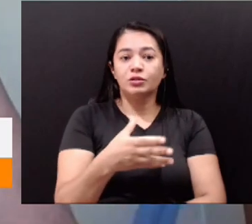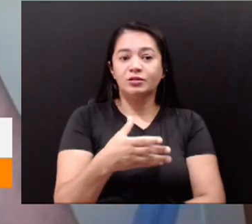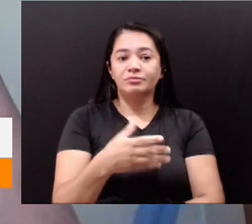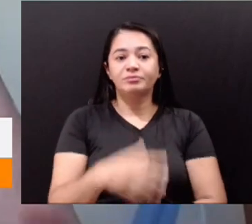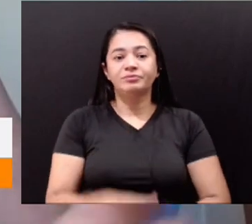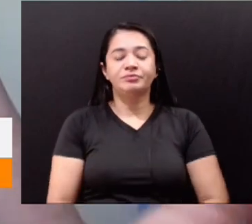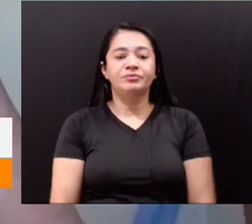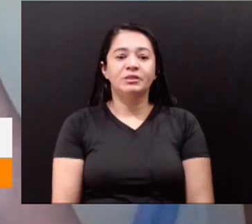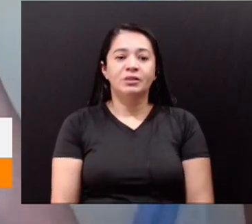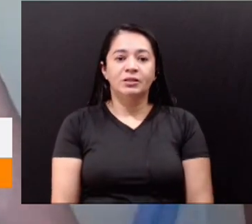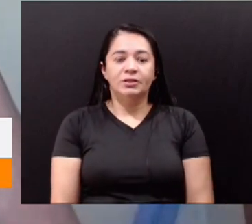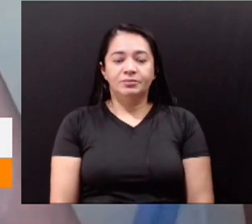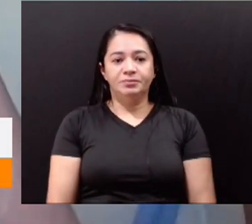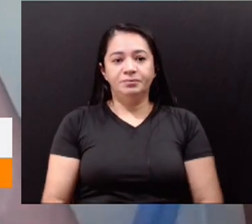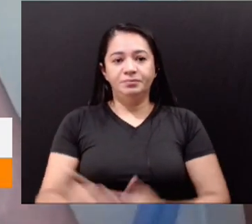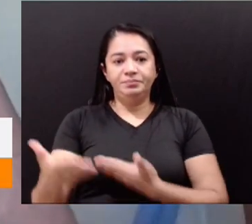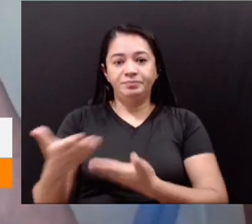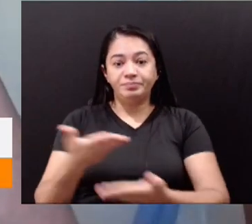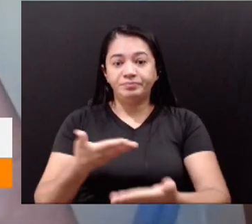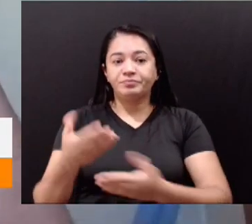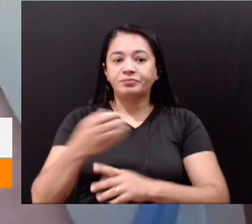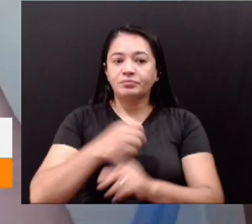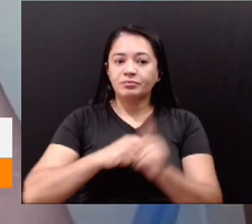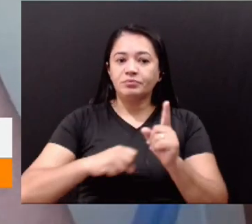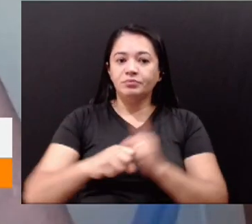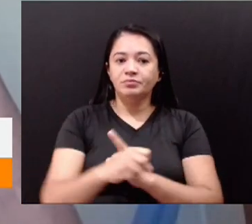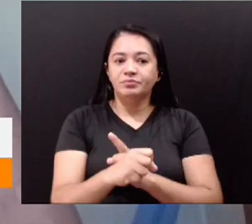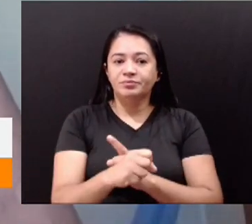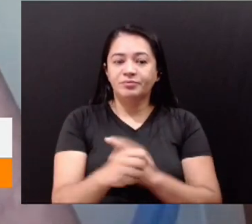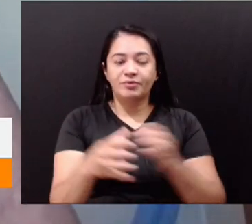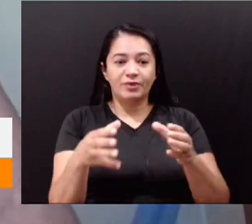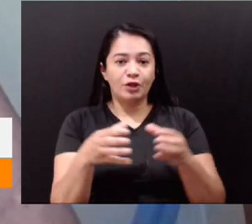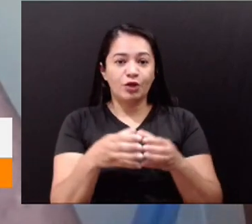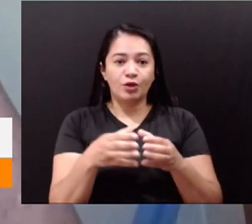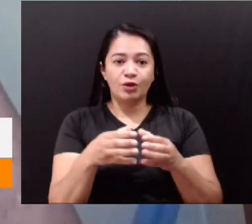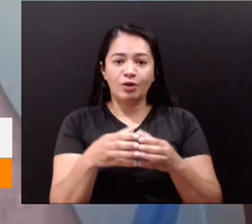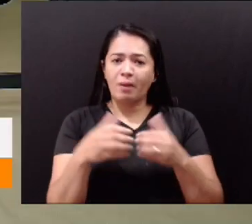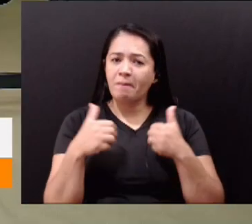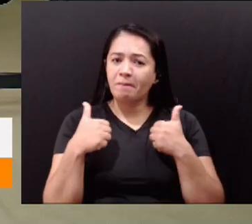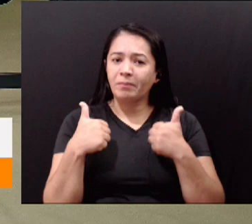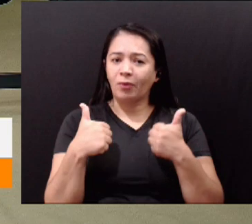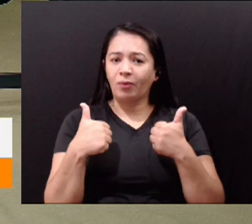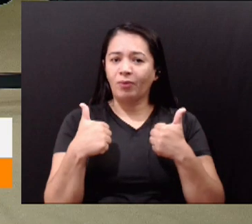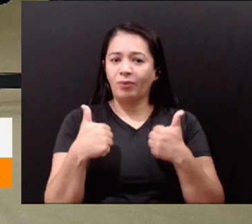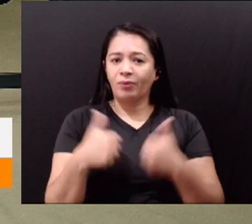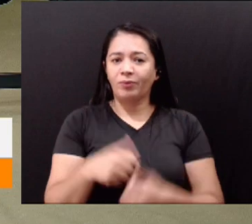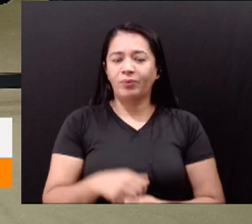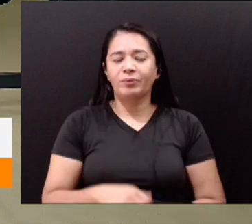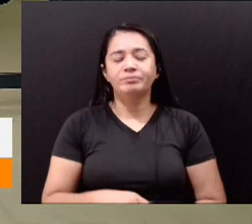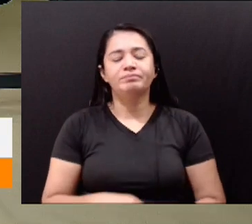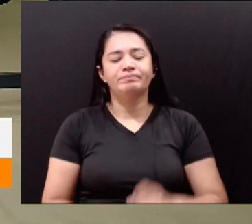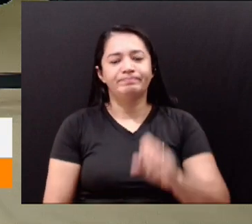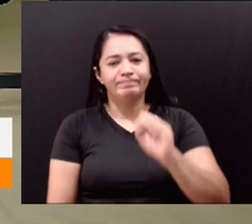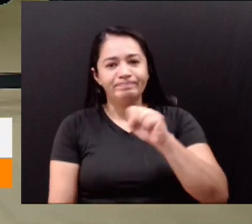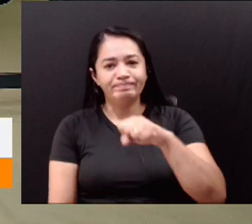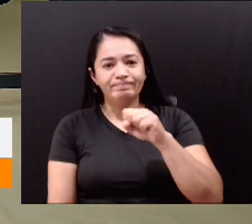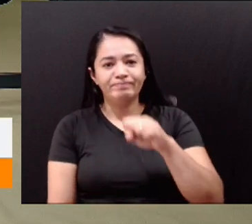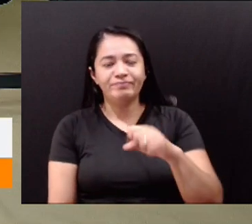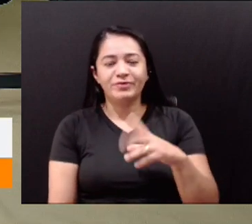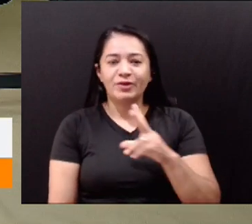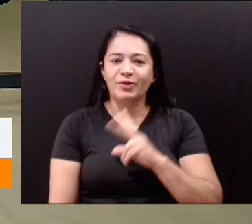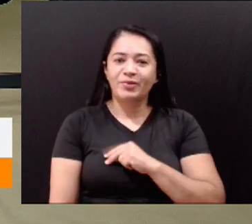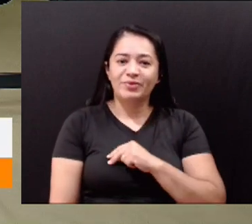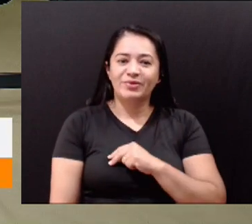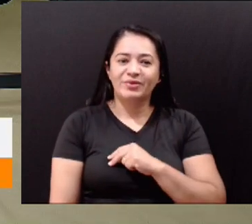Convívio social em grandes grupos demanda isso. Exatamente. Nossa, adorei as fotos, né?